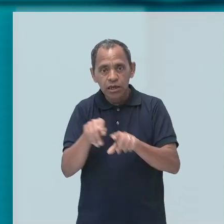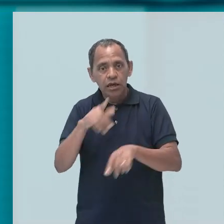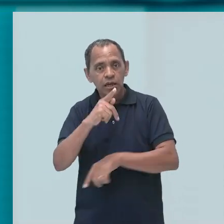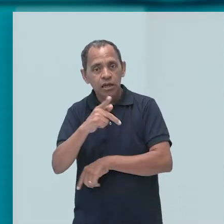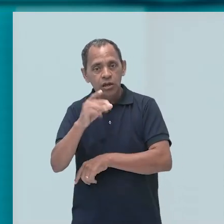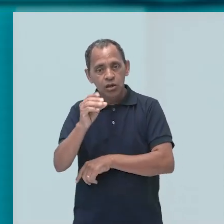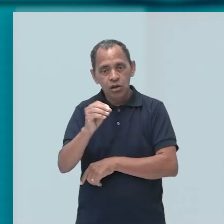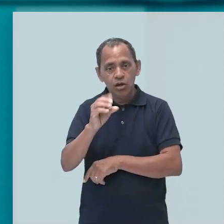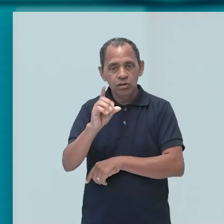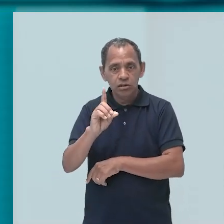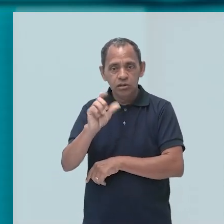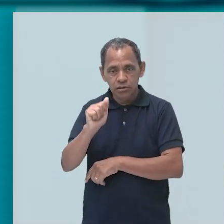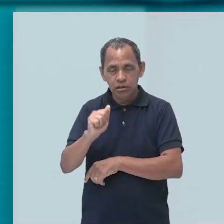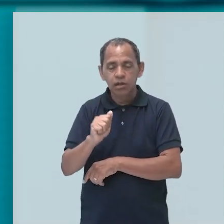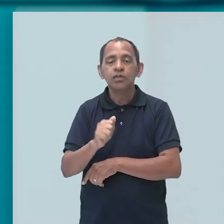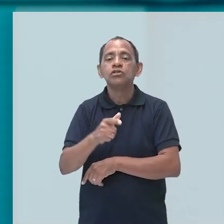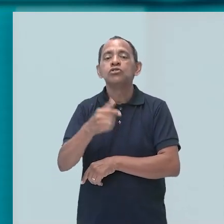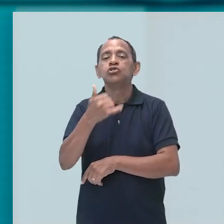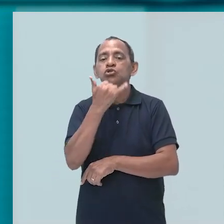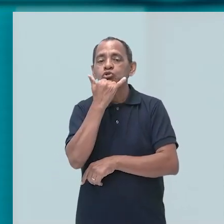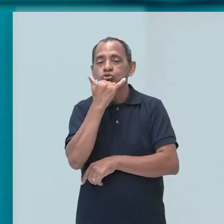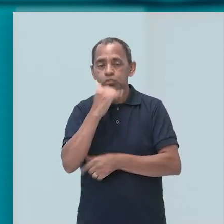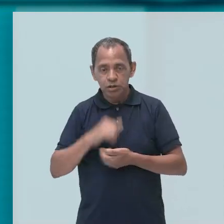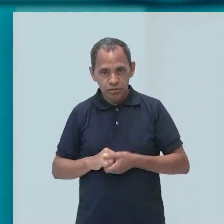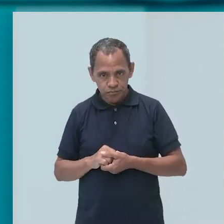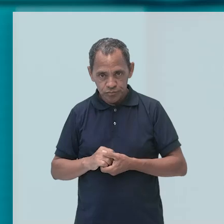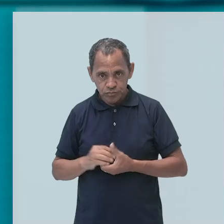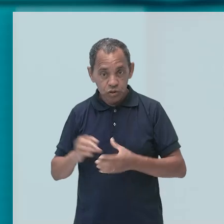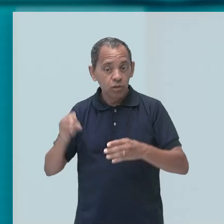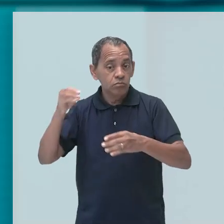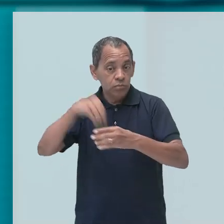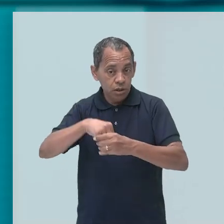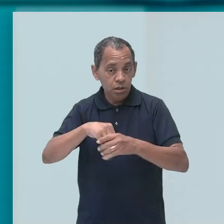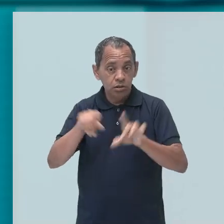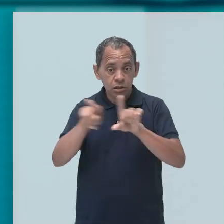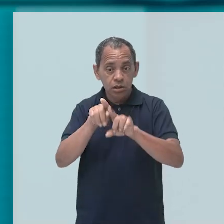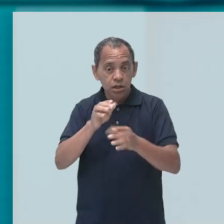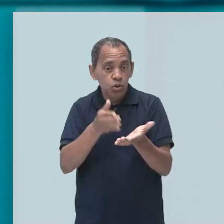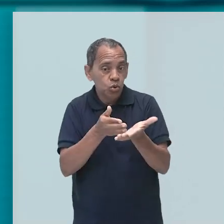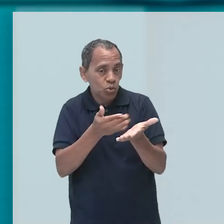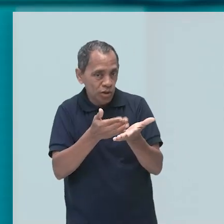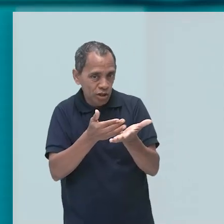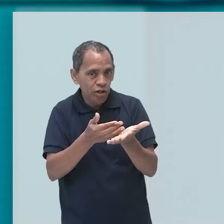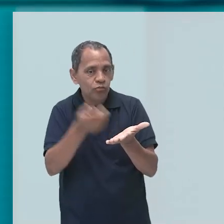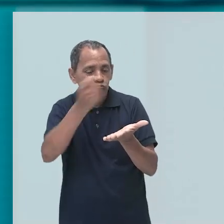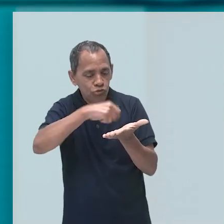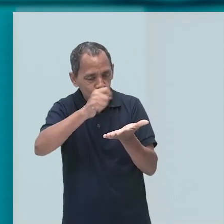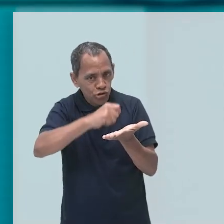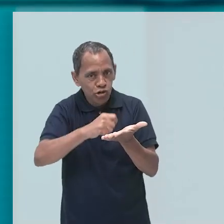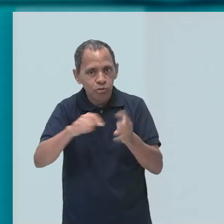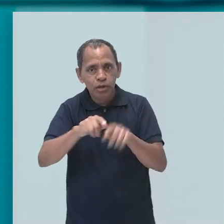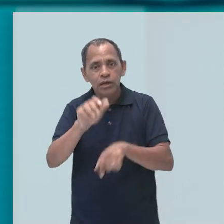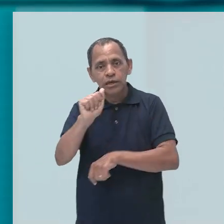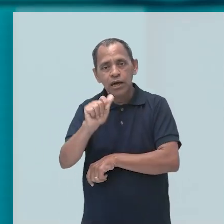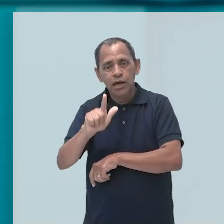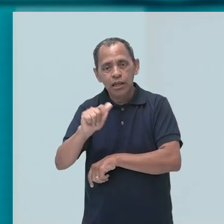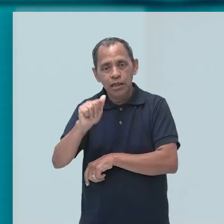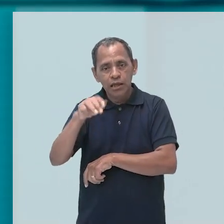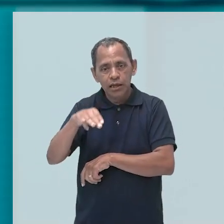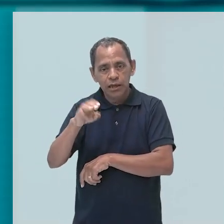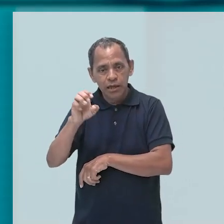processo. A Poda não, eles compõem o livro Alameda, perdão. Então, é um processo que nós observamos em todos os contos desse livro, que é